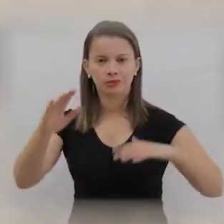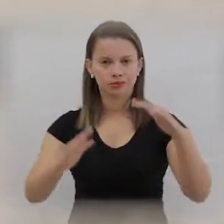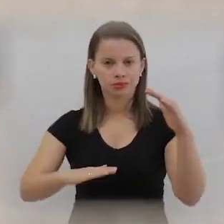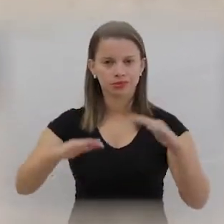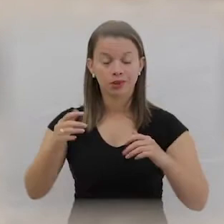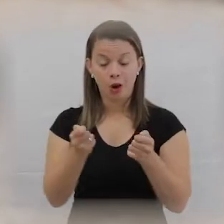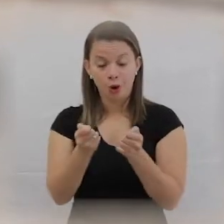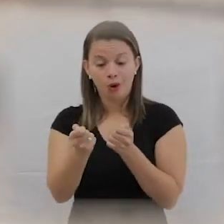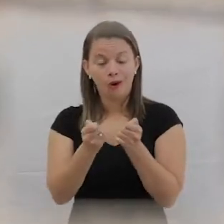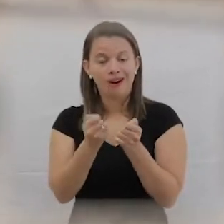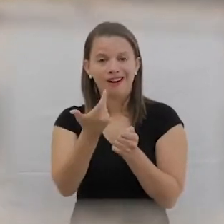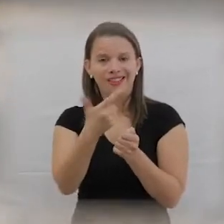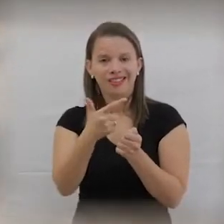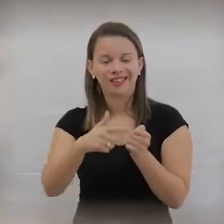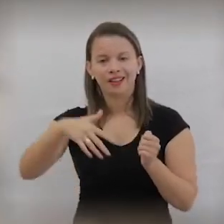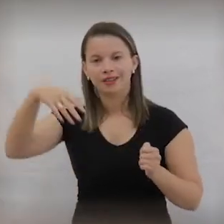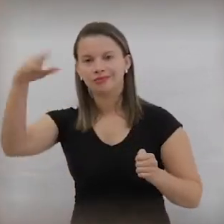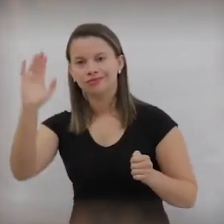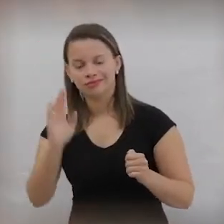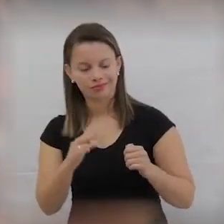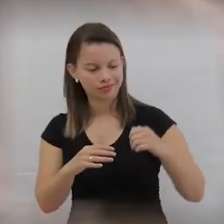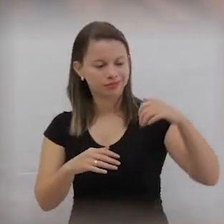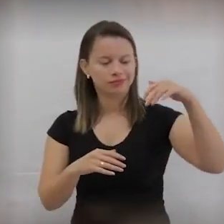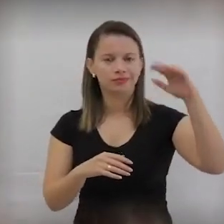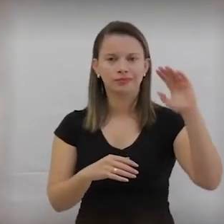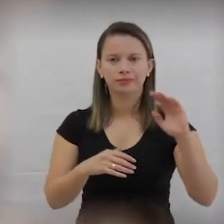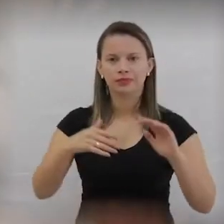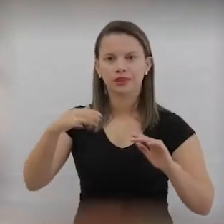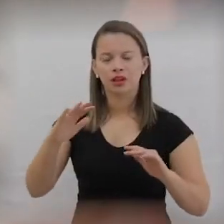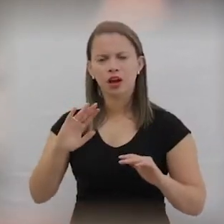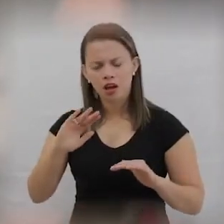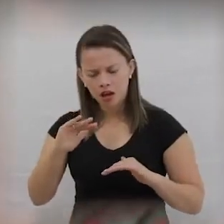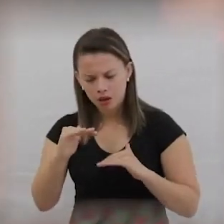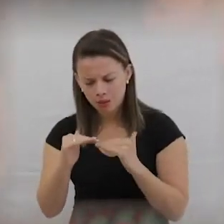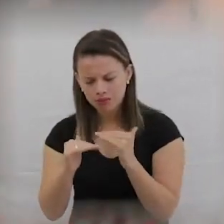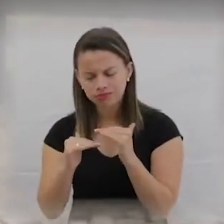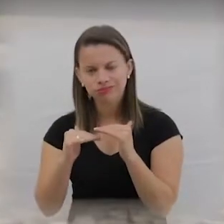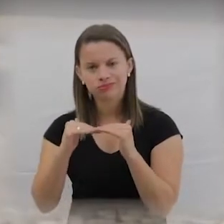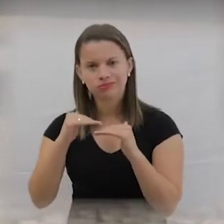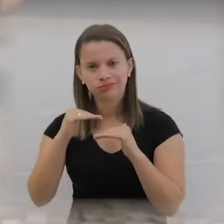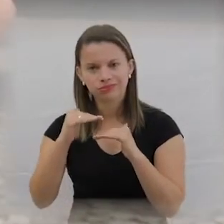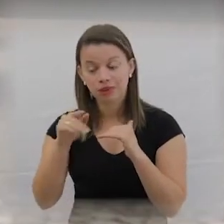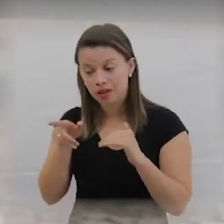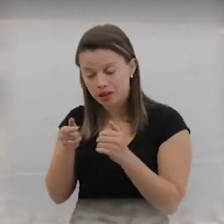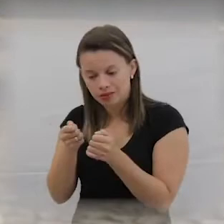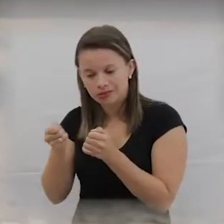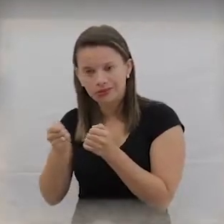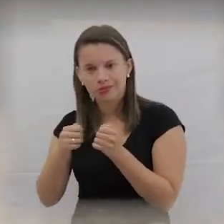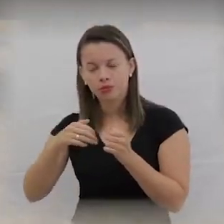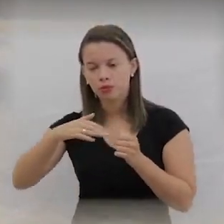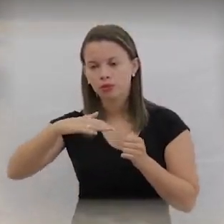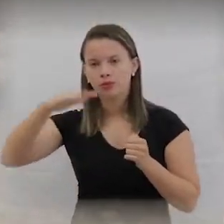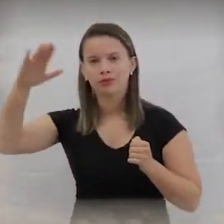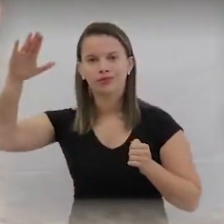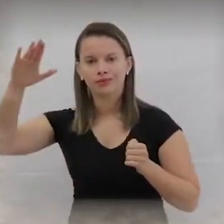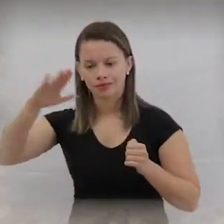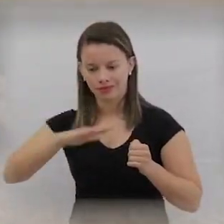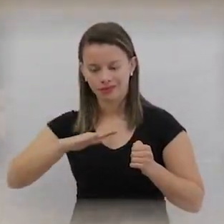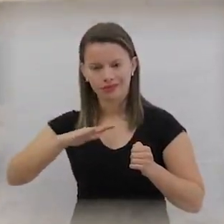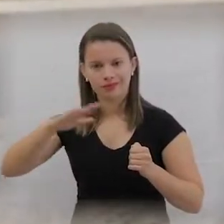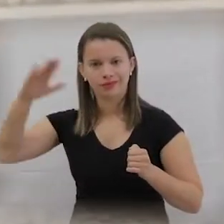ele não tem controle nenhum. São movimentos involuntários que aos poucos vão se tornando voluntários. Então,